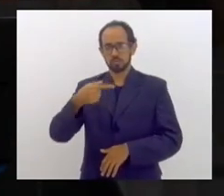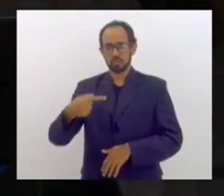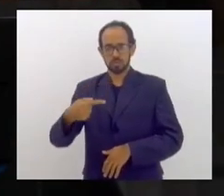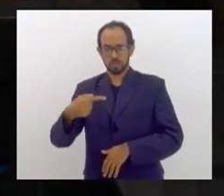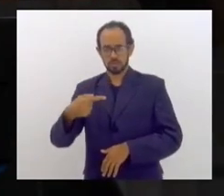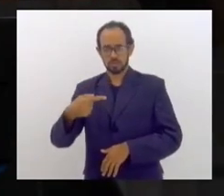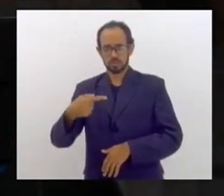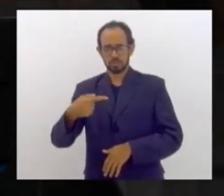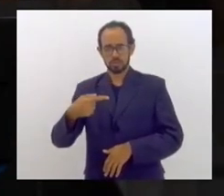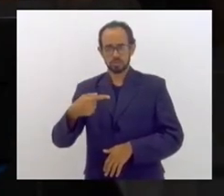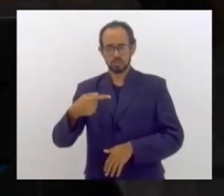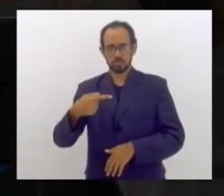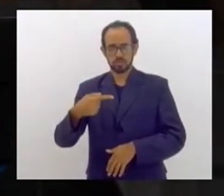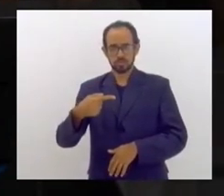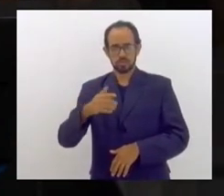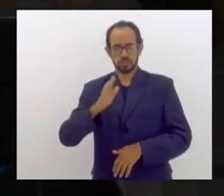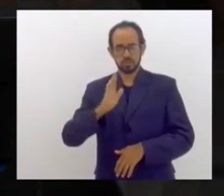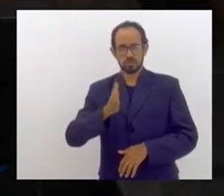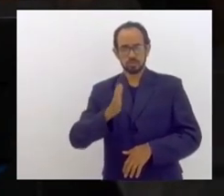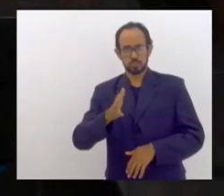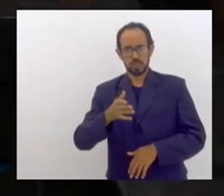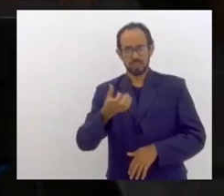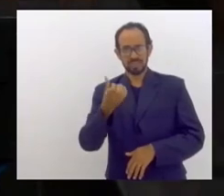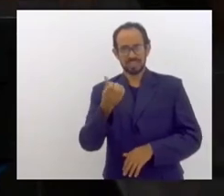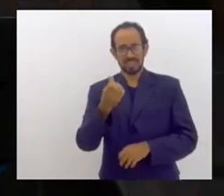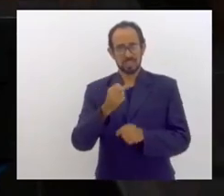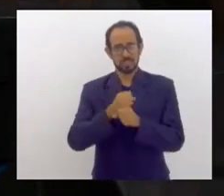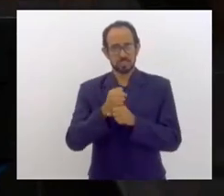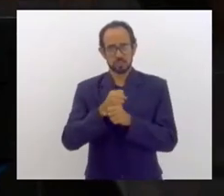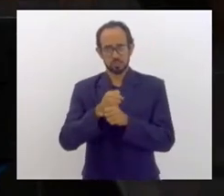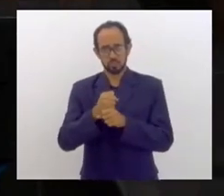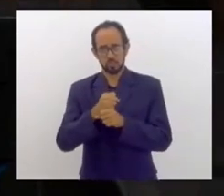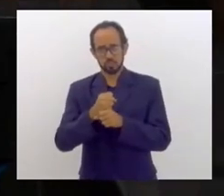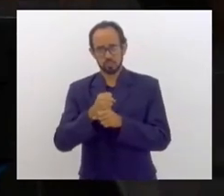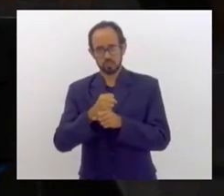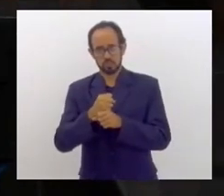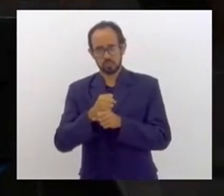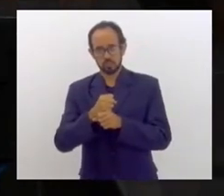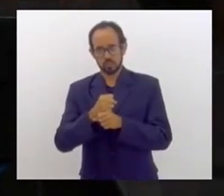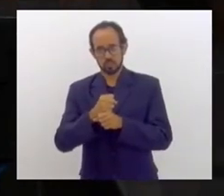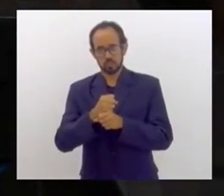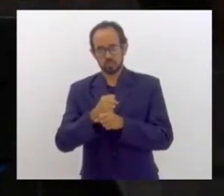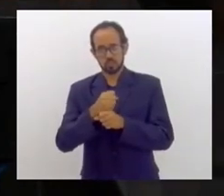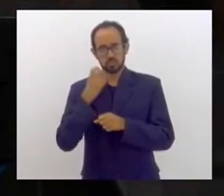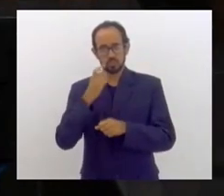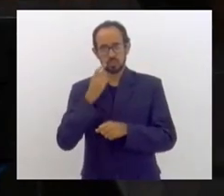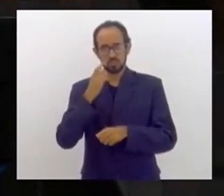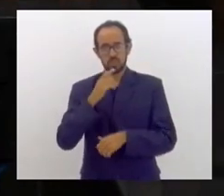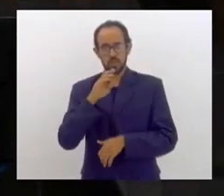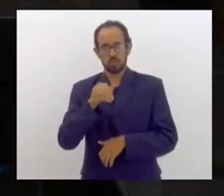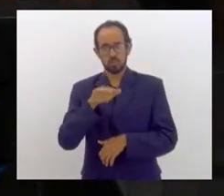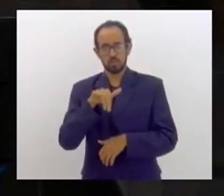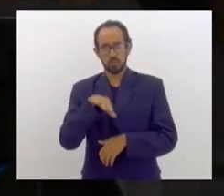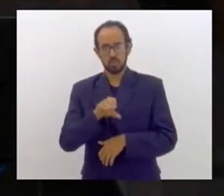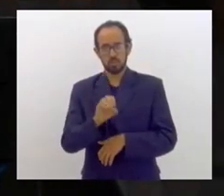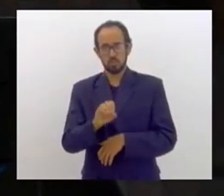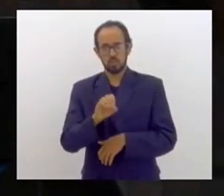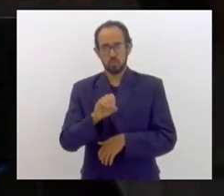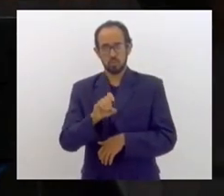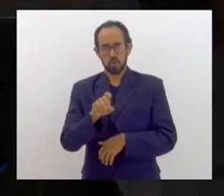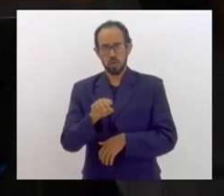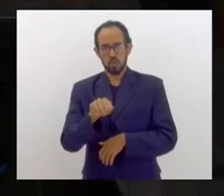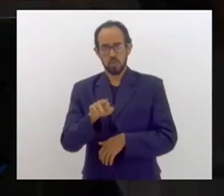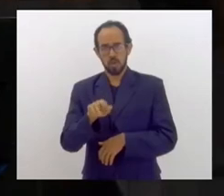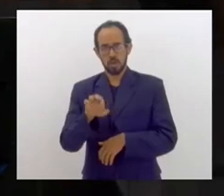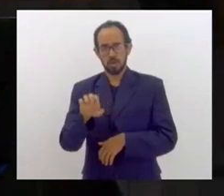2017, está fazendo 6 anos, de autoria do deputado Bruno Dauaire,